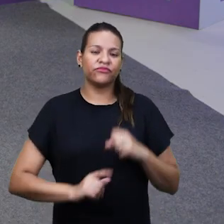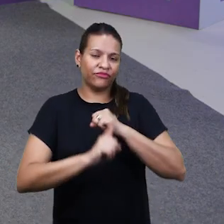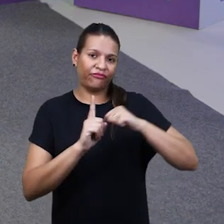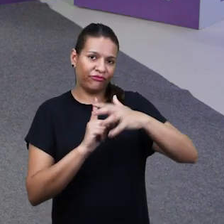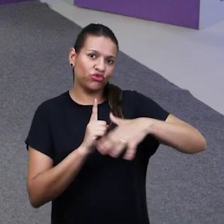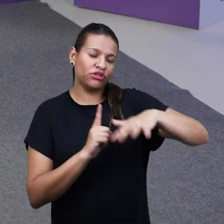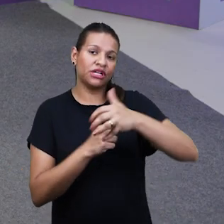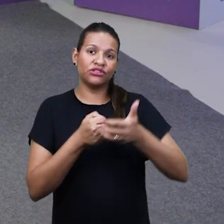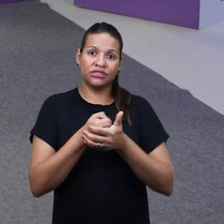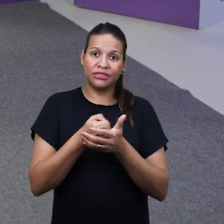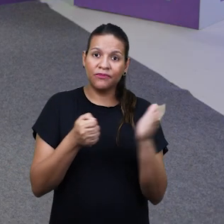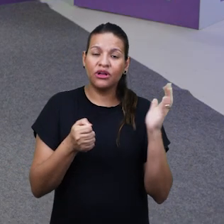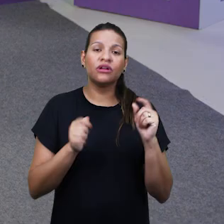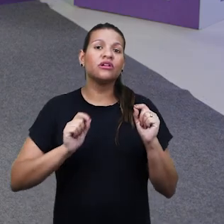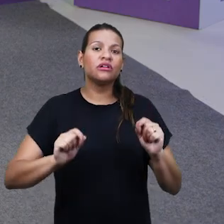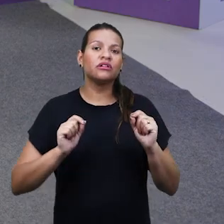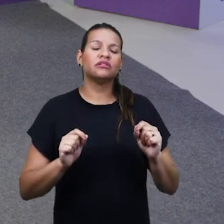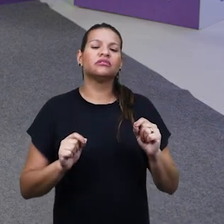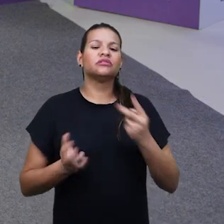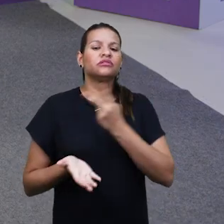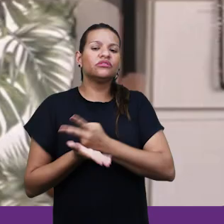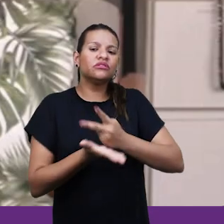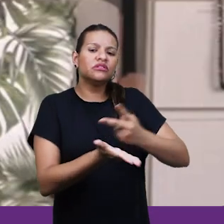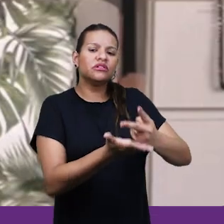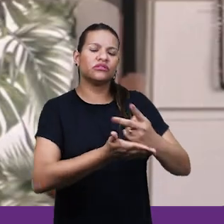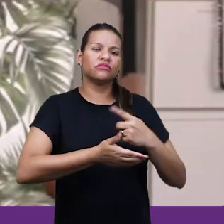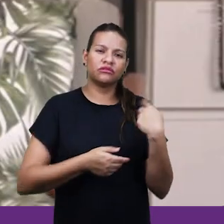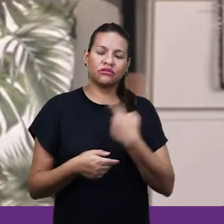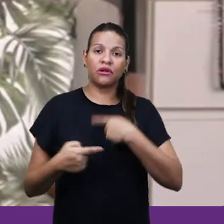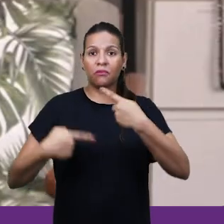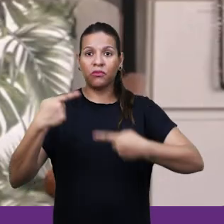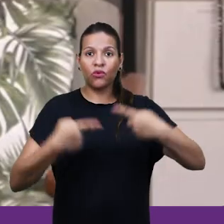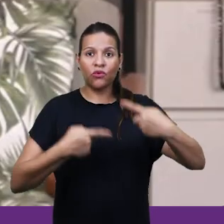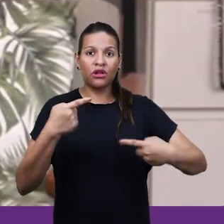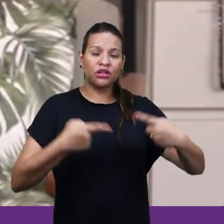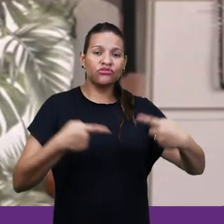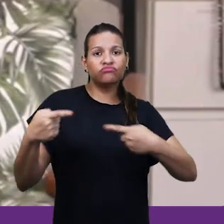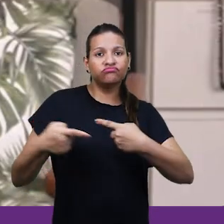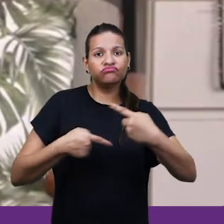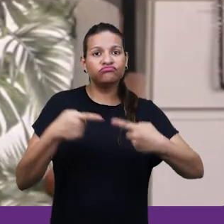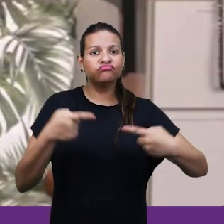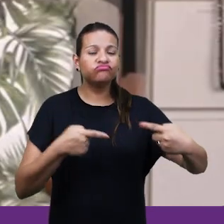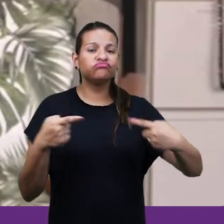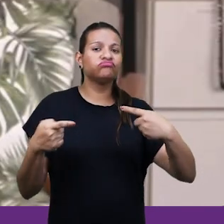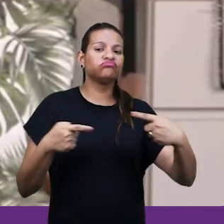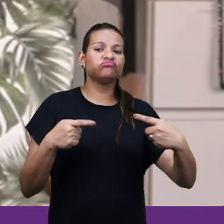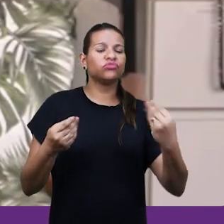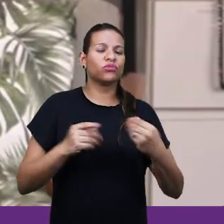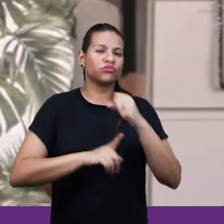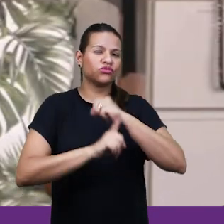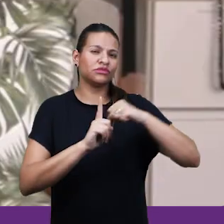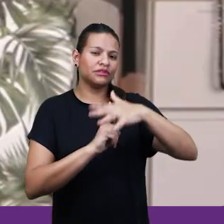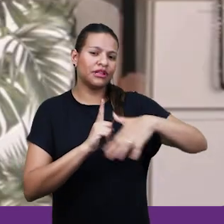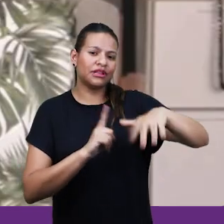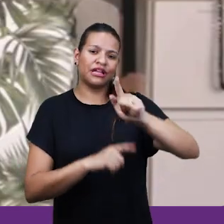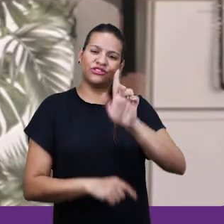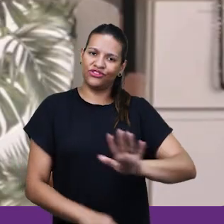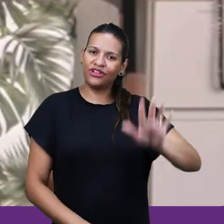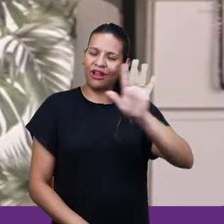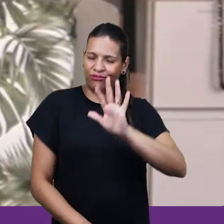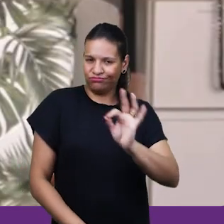numa sociedade democrática, toda hora é hora de discutir política, as questões políticas, né, as questões da sociedade em